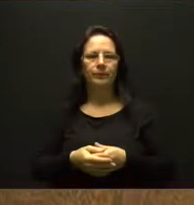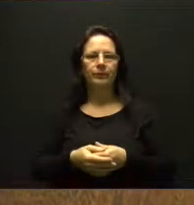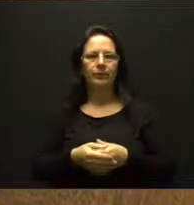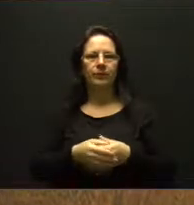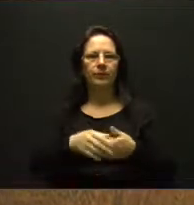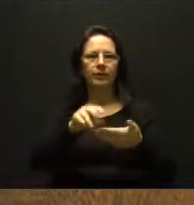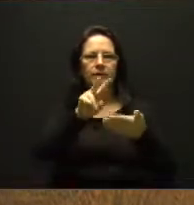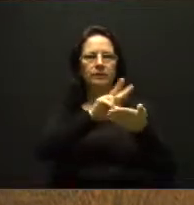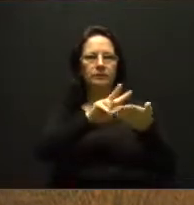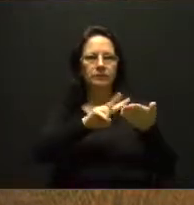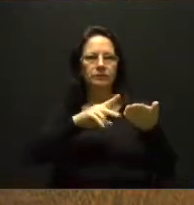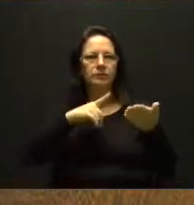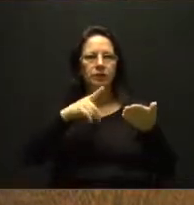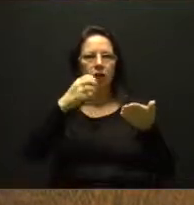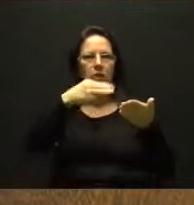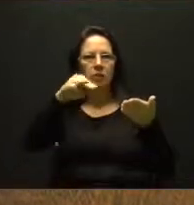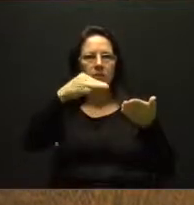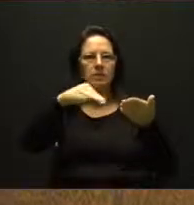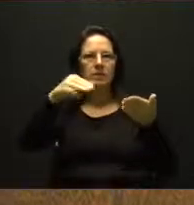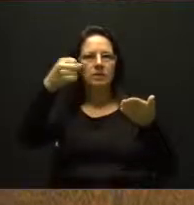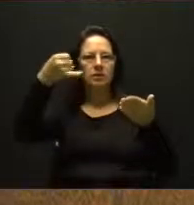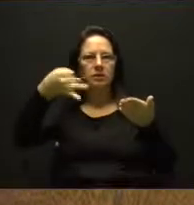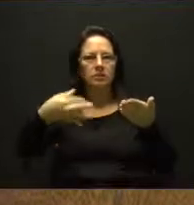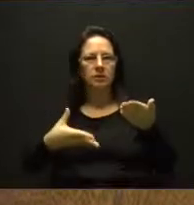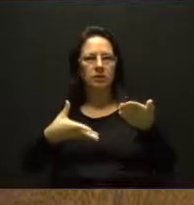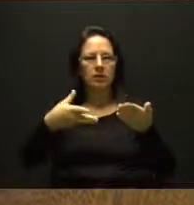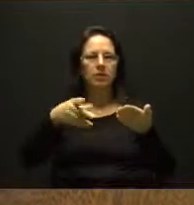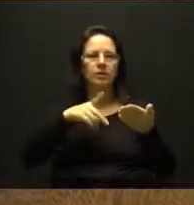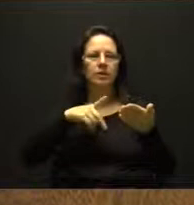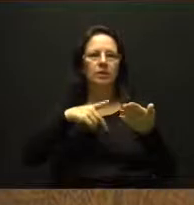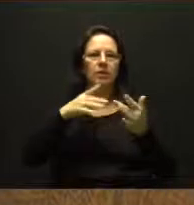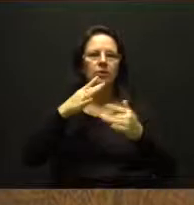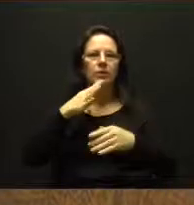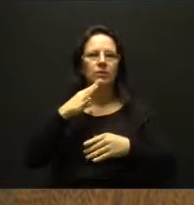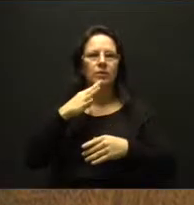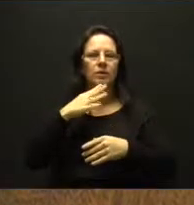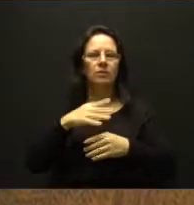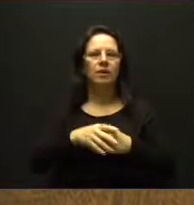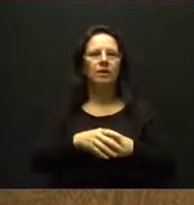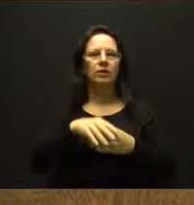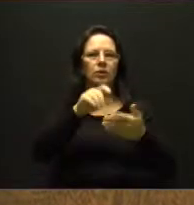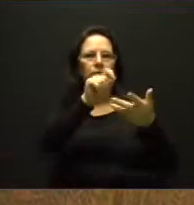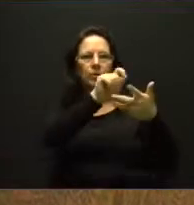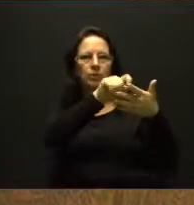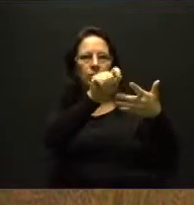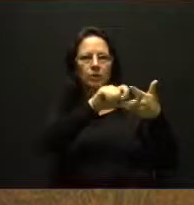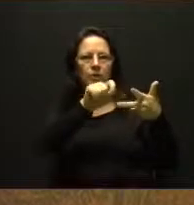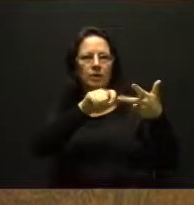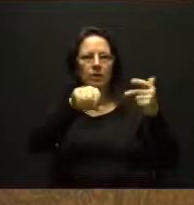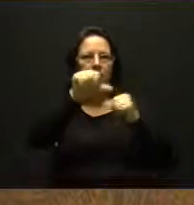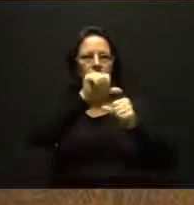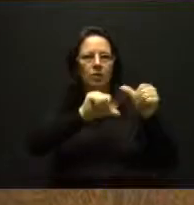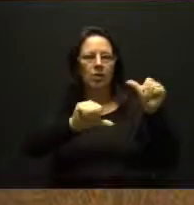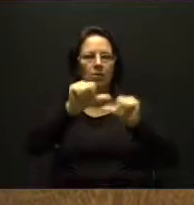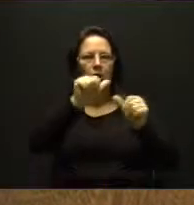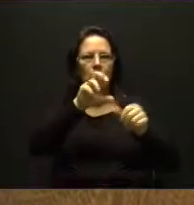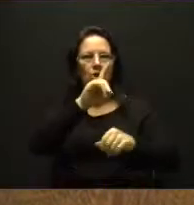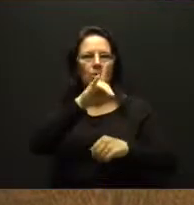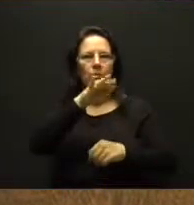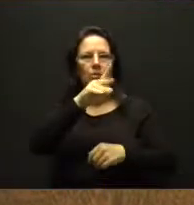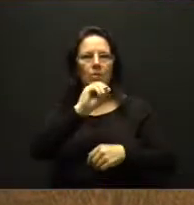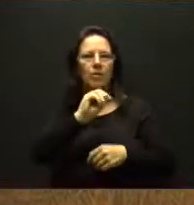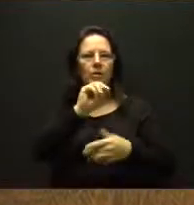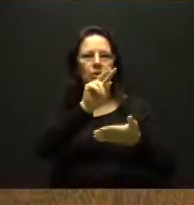rose tura vem acompanhada de mensagem explicativa onde a severa em síntese que as alterações objetos da